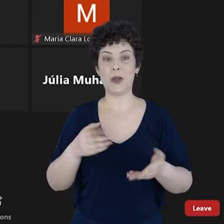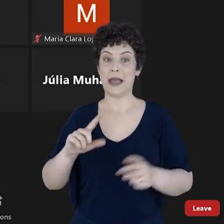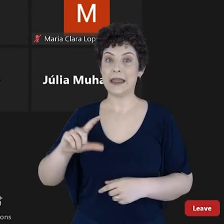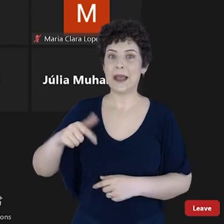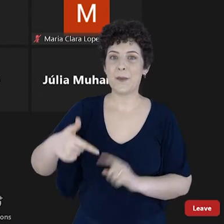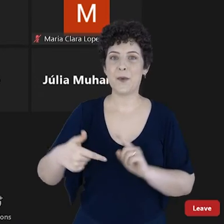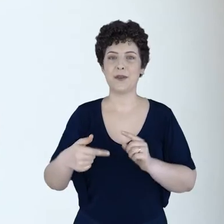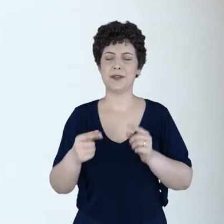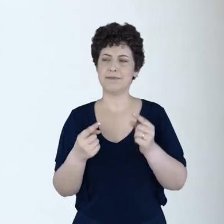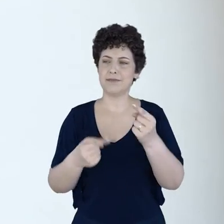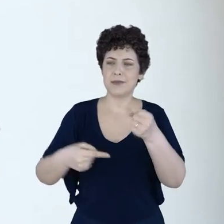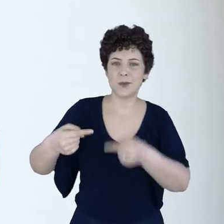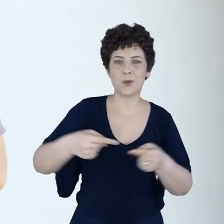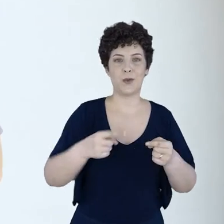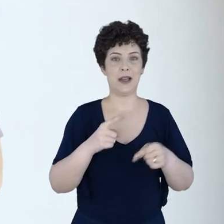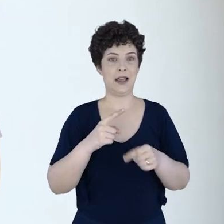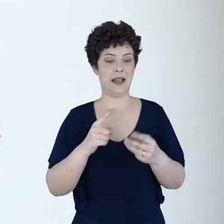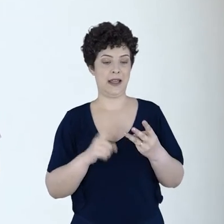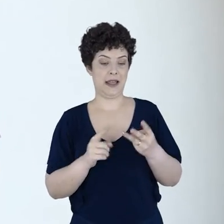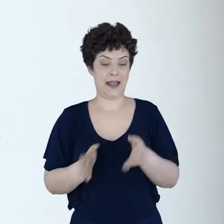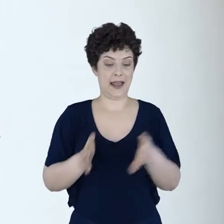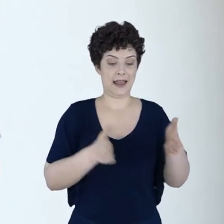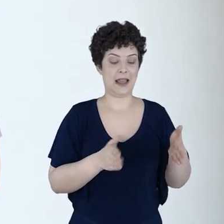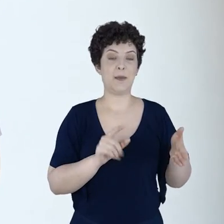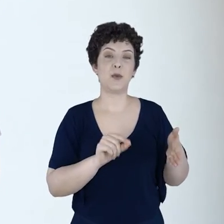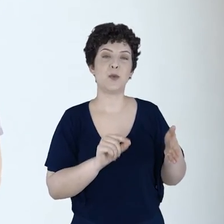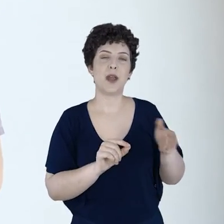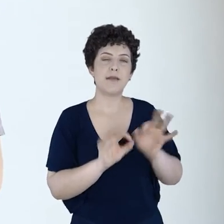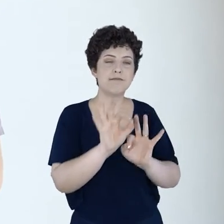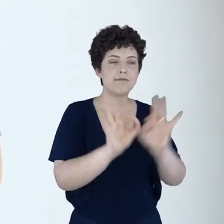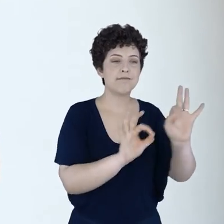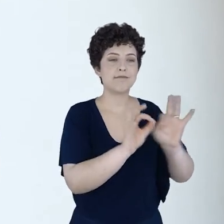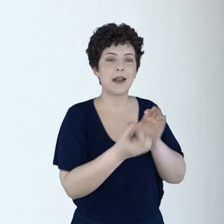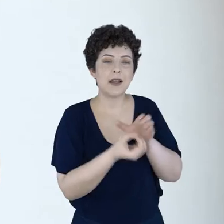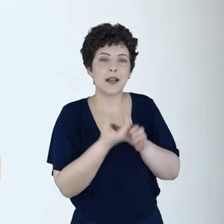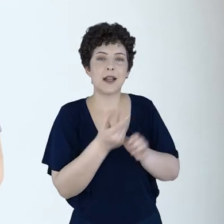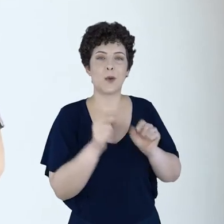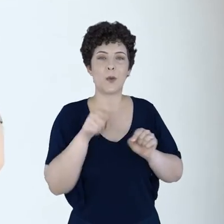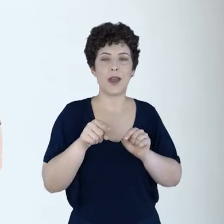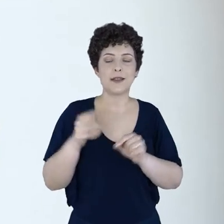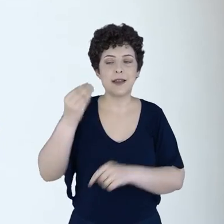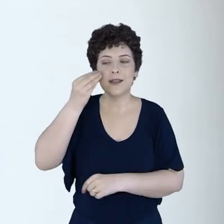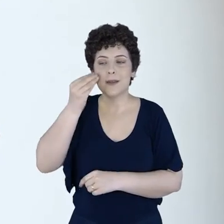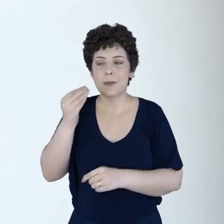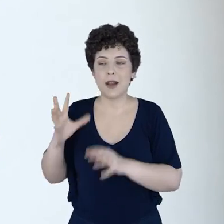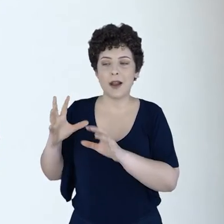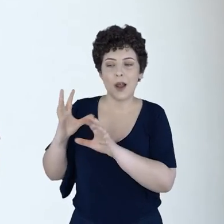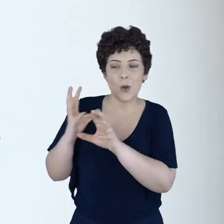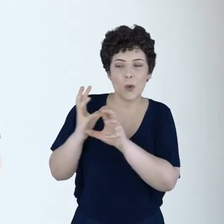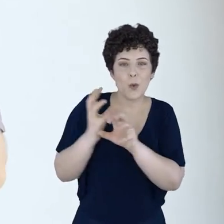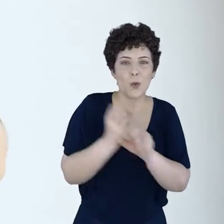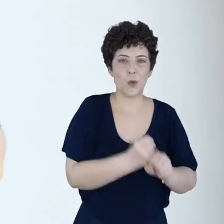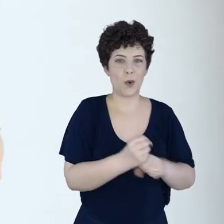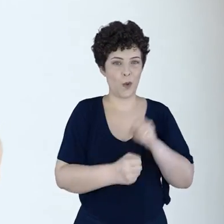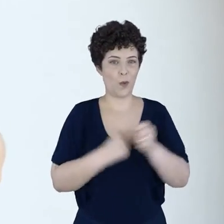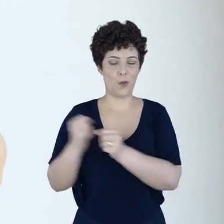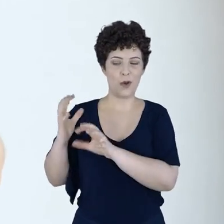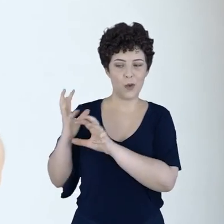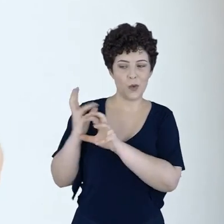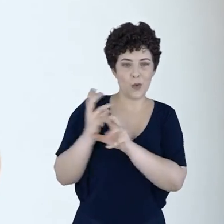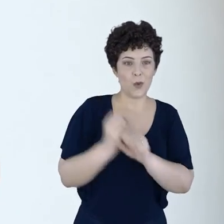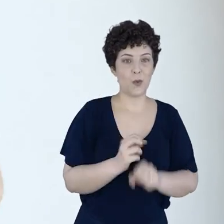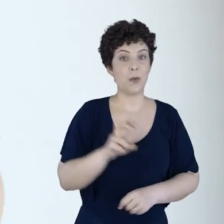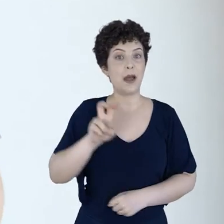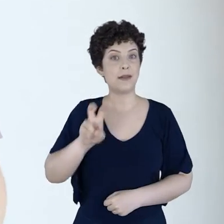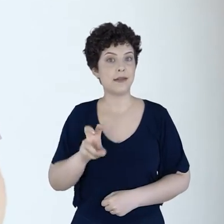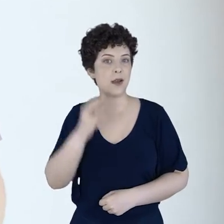Tiago gesticula. E aí a gente entra numa terceira etapa desse projeto, que era a elaboração e organização desses experimentos cênicos. Ao longo do